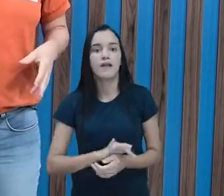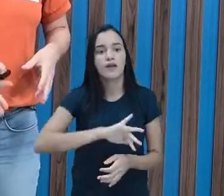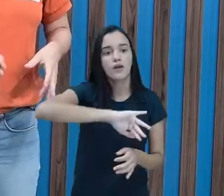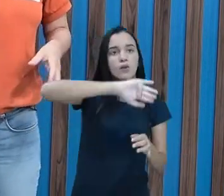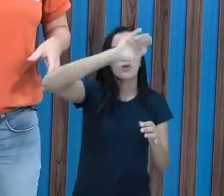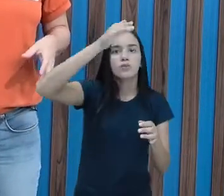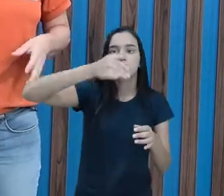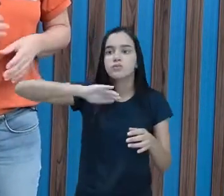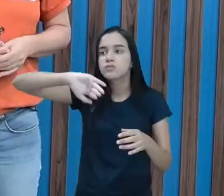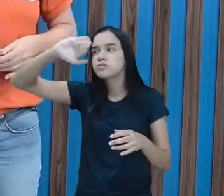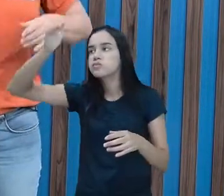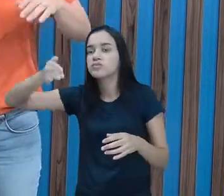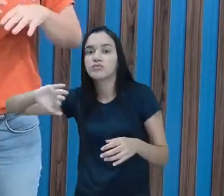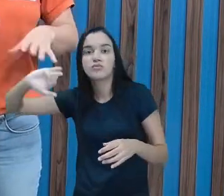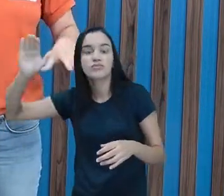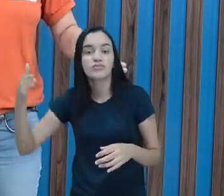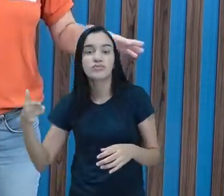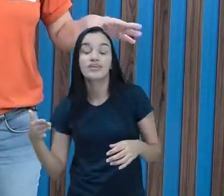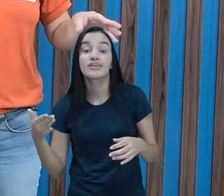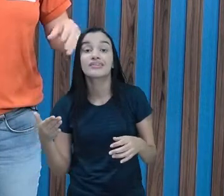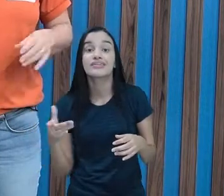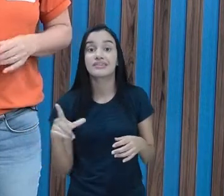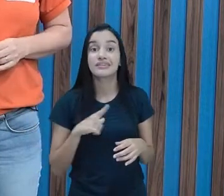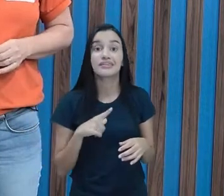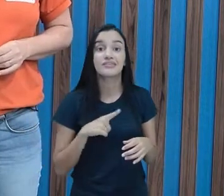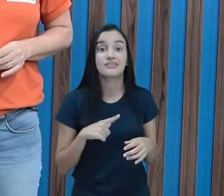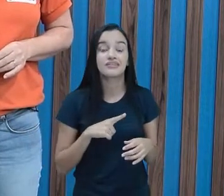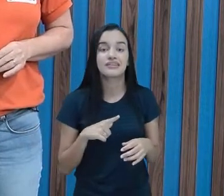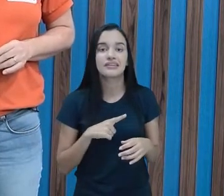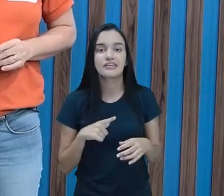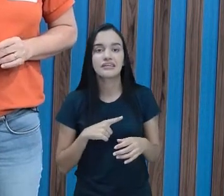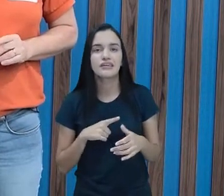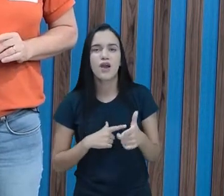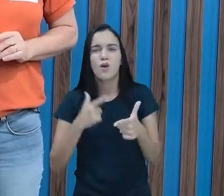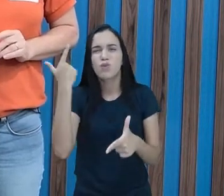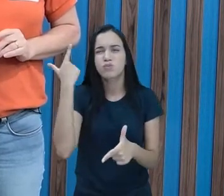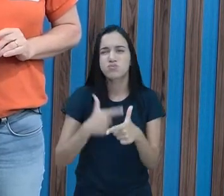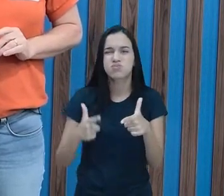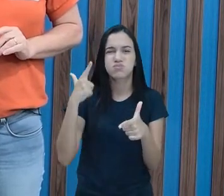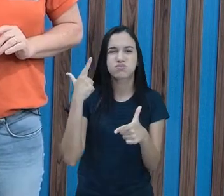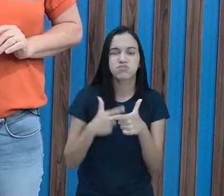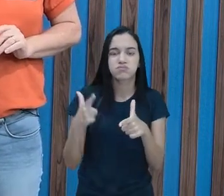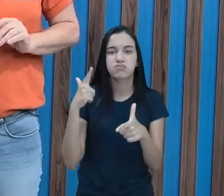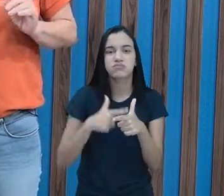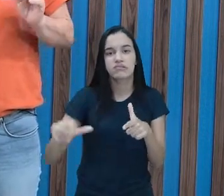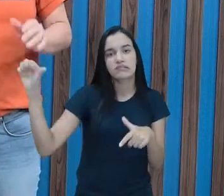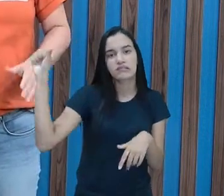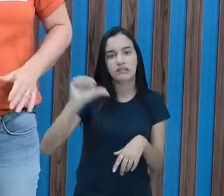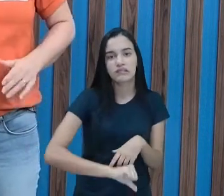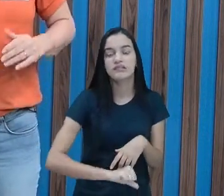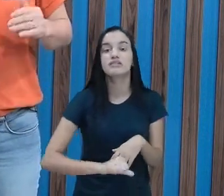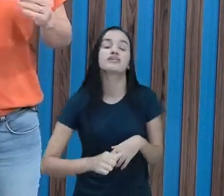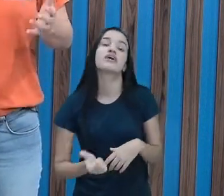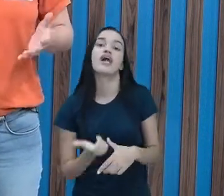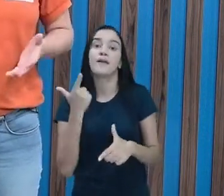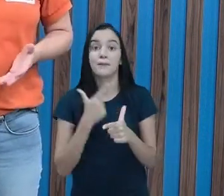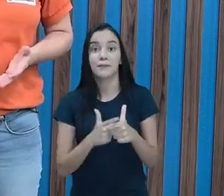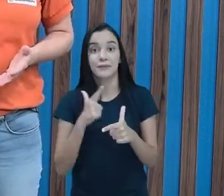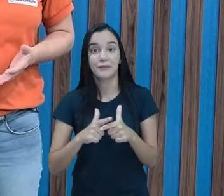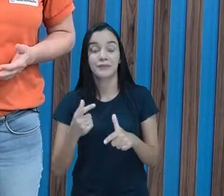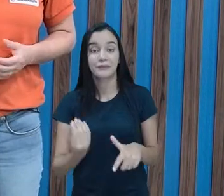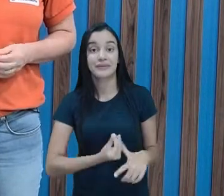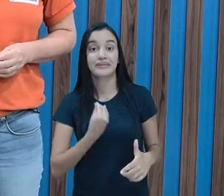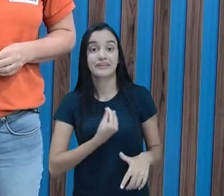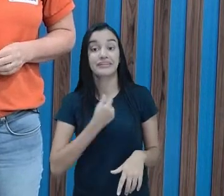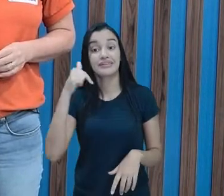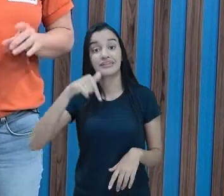aí o crescimento desordenado acabou causando tragédias. Então, é um grande problema que existe